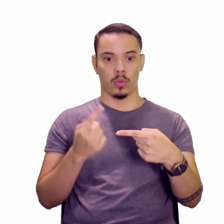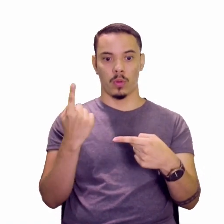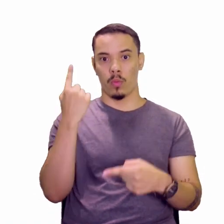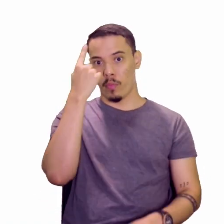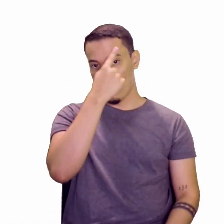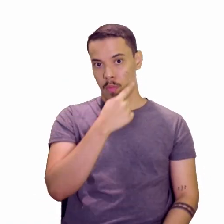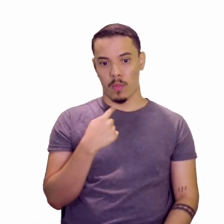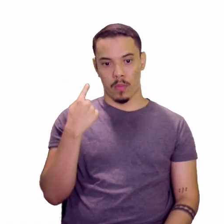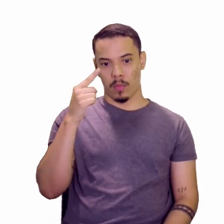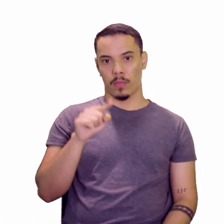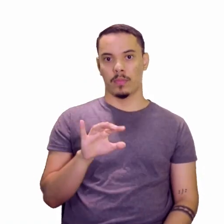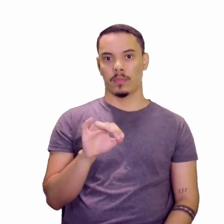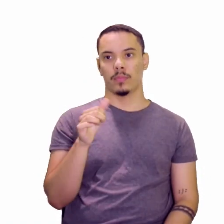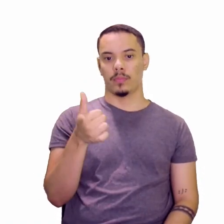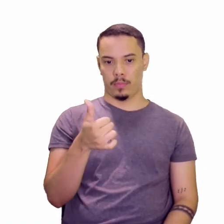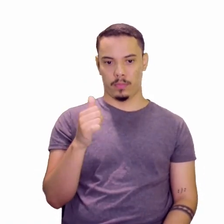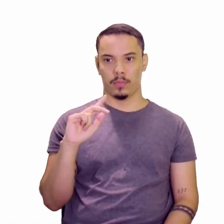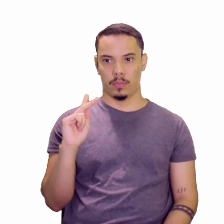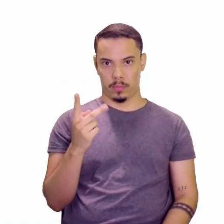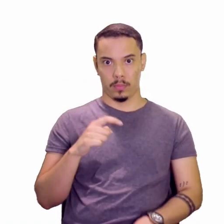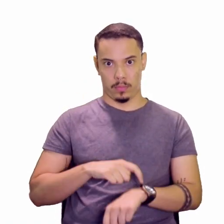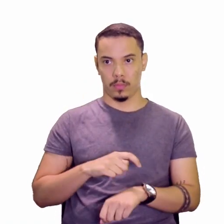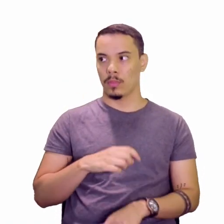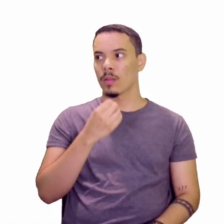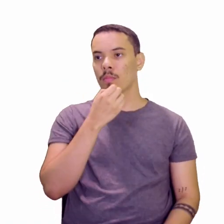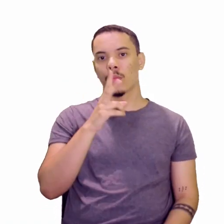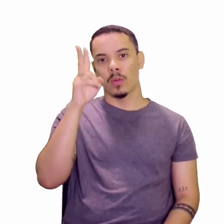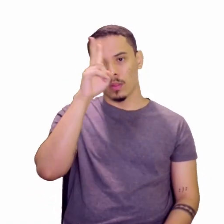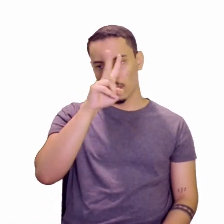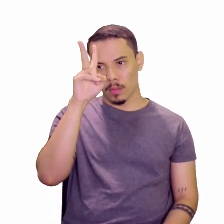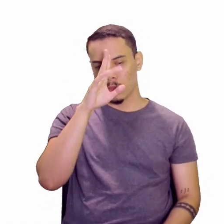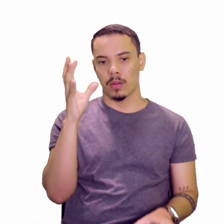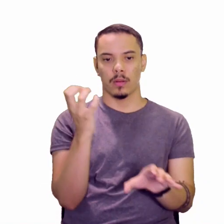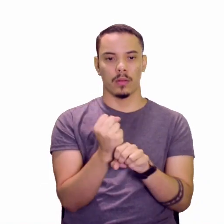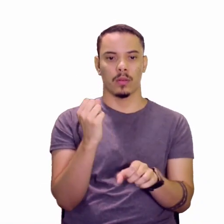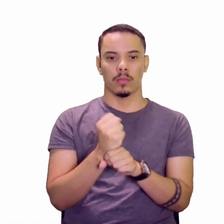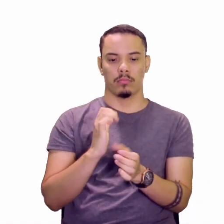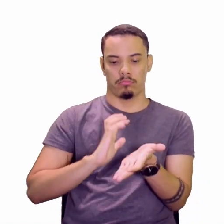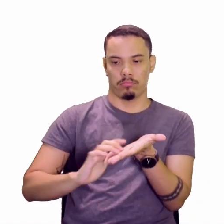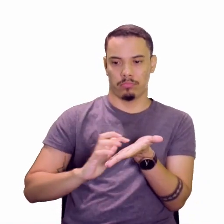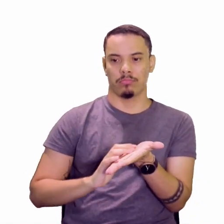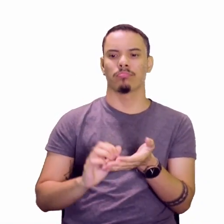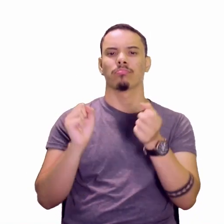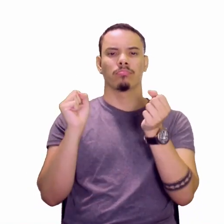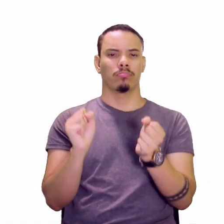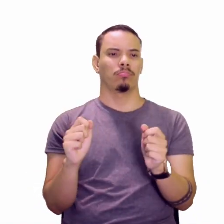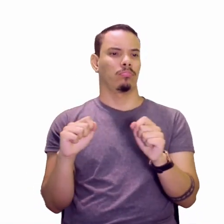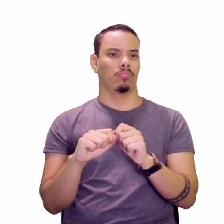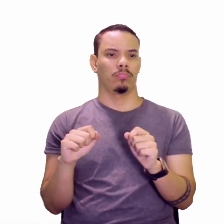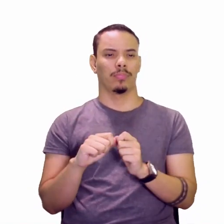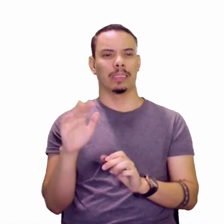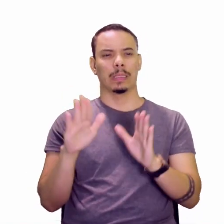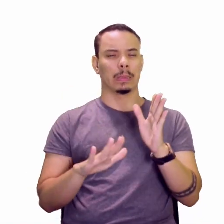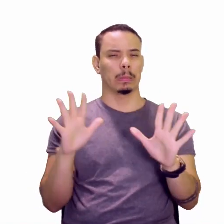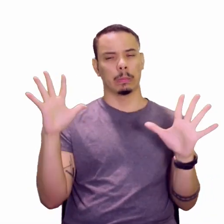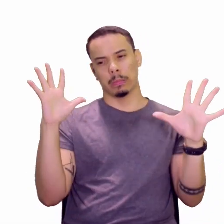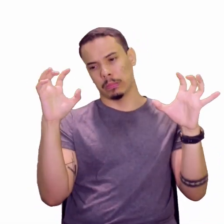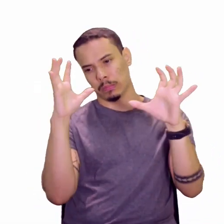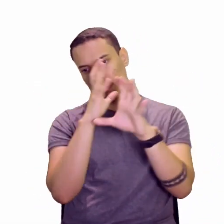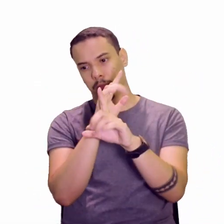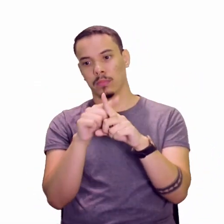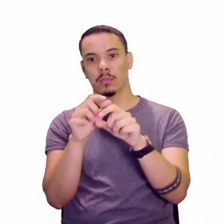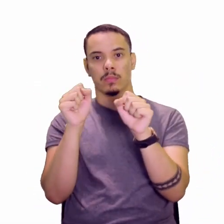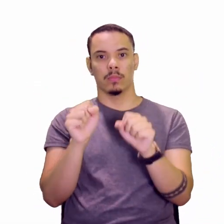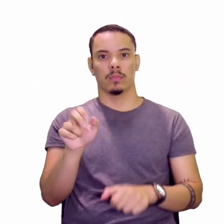0, isso. Então, é bom aí lembrar, por isso a gente deixa a calculadora, né? Então, pode fazer esses cálculos, às vezes acha um pouco complicado, mas